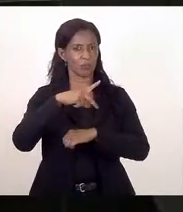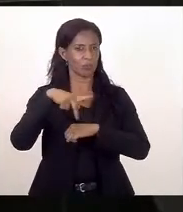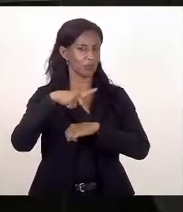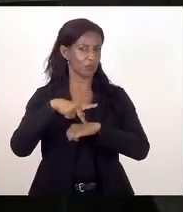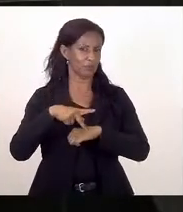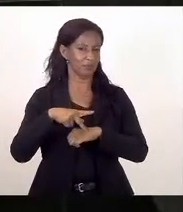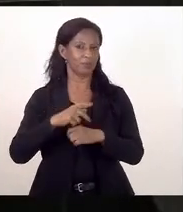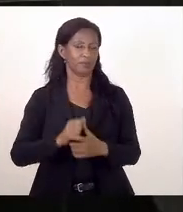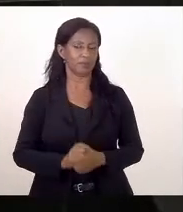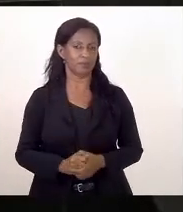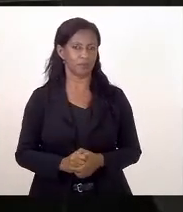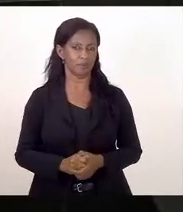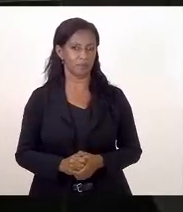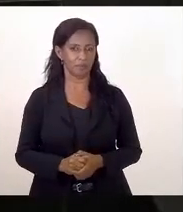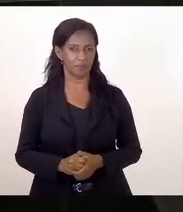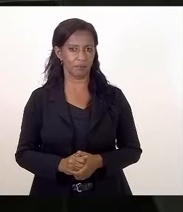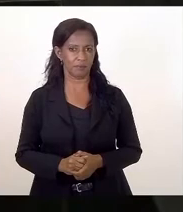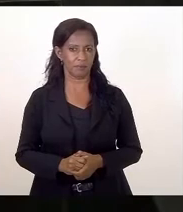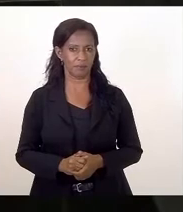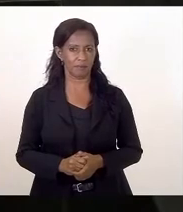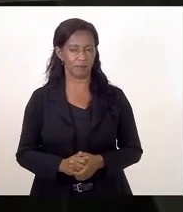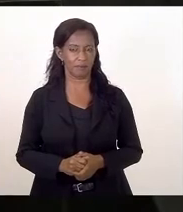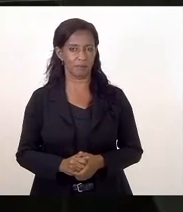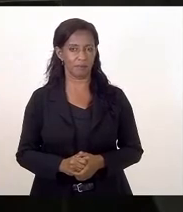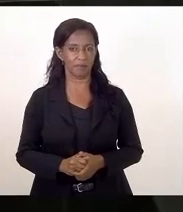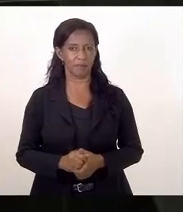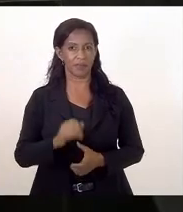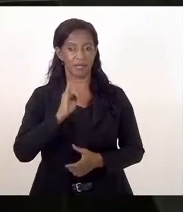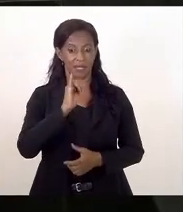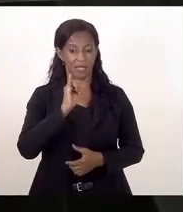Independência que inaugurou